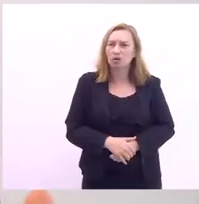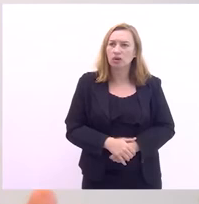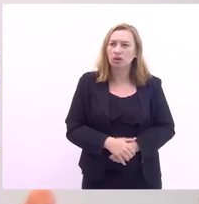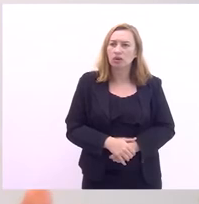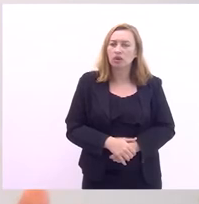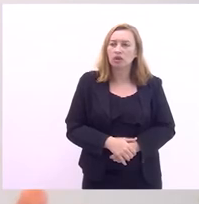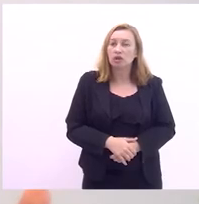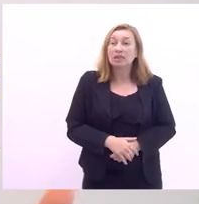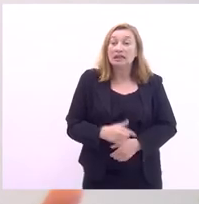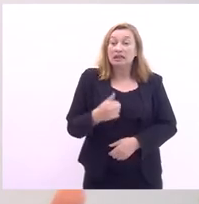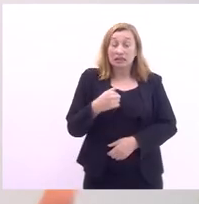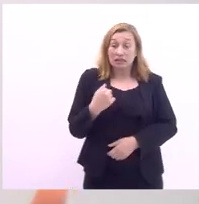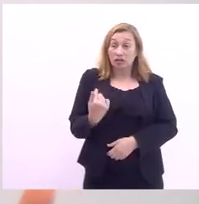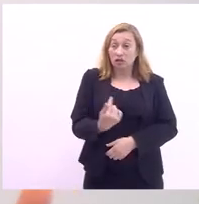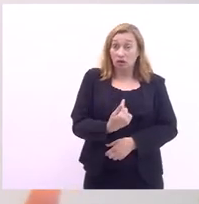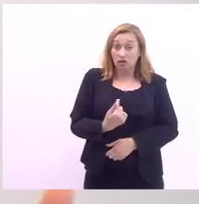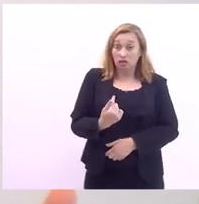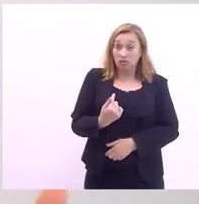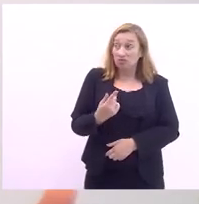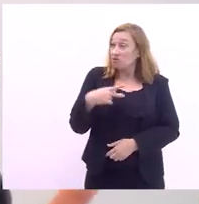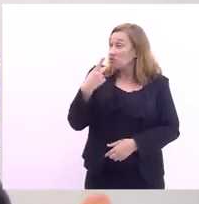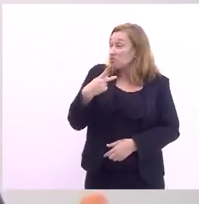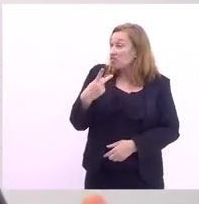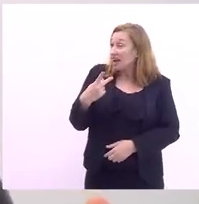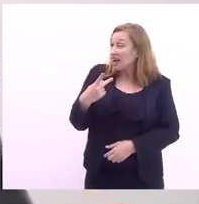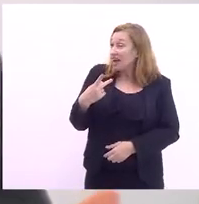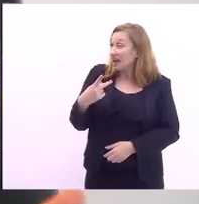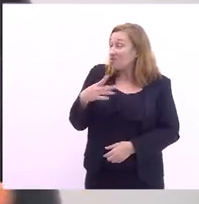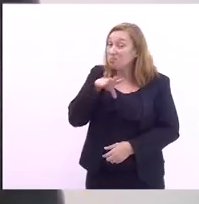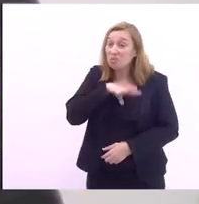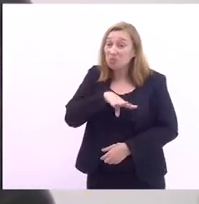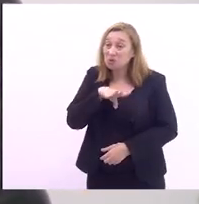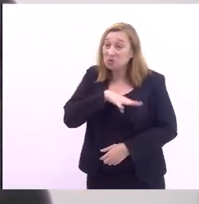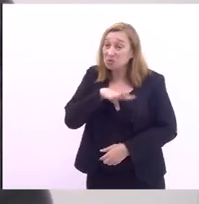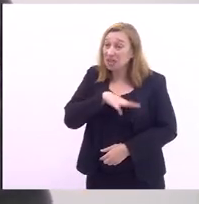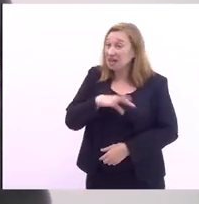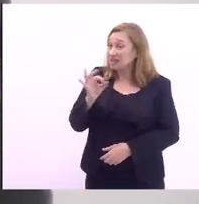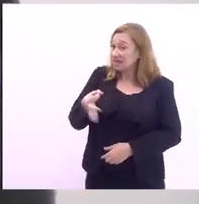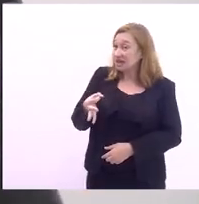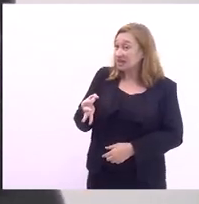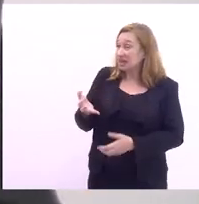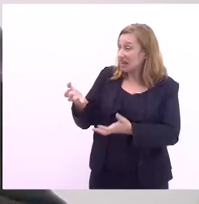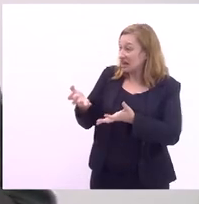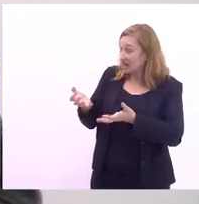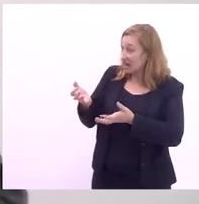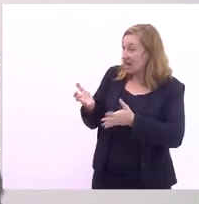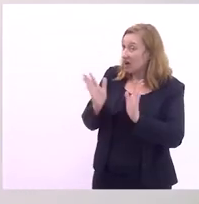não fala nem brasileiro, ela quer que nós fala mandarim. Foi a expressão dele.